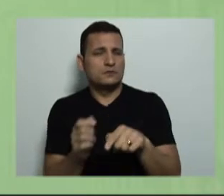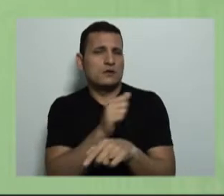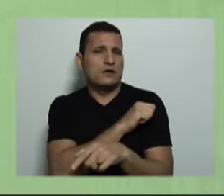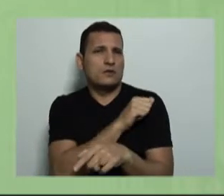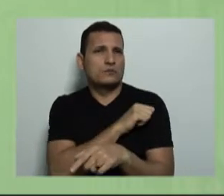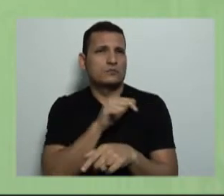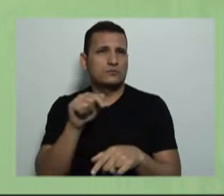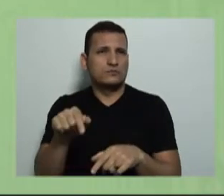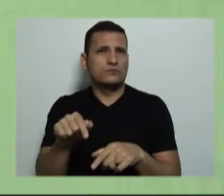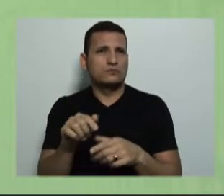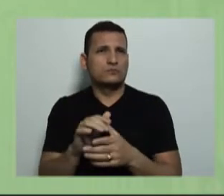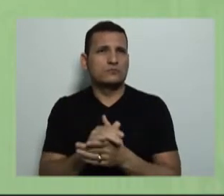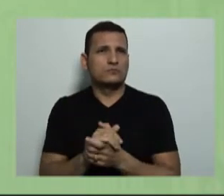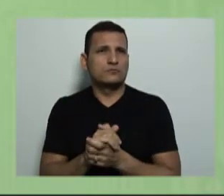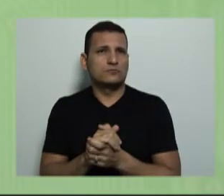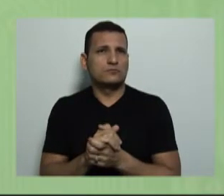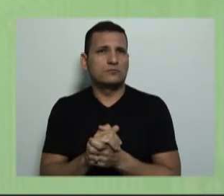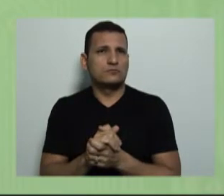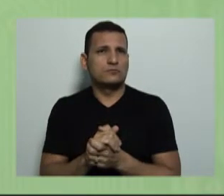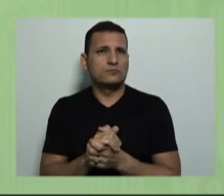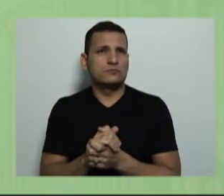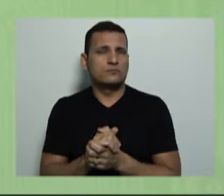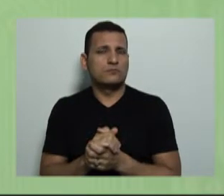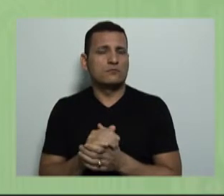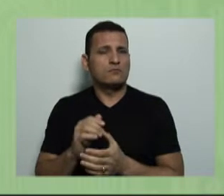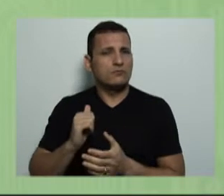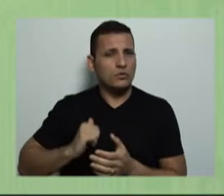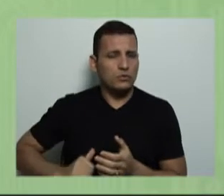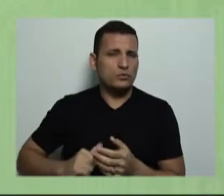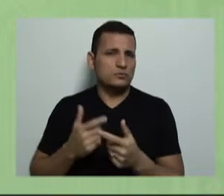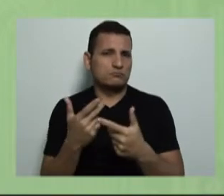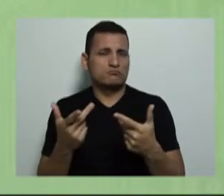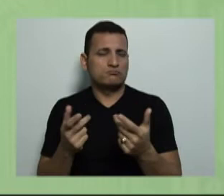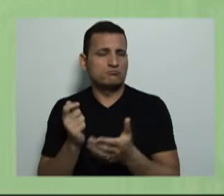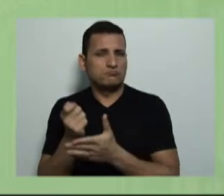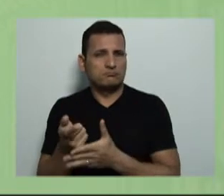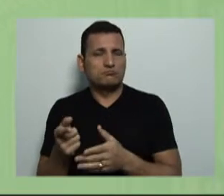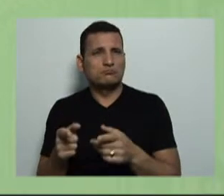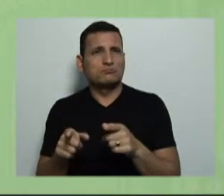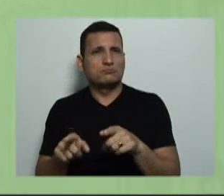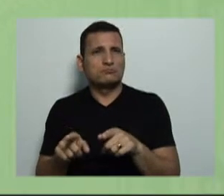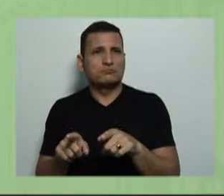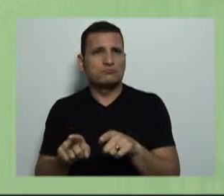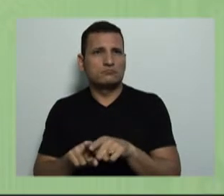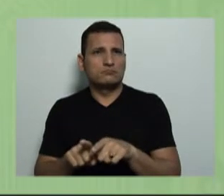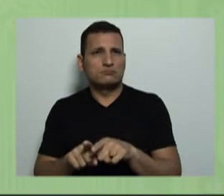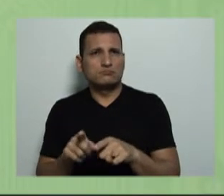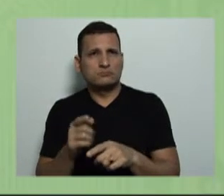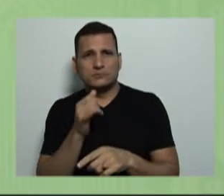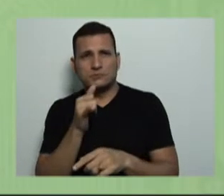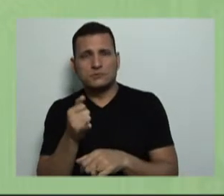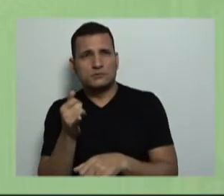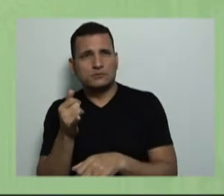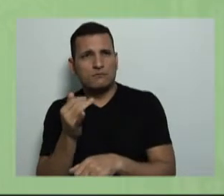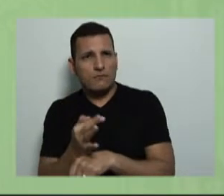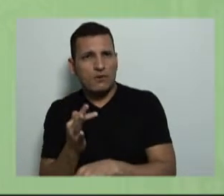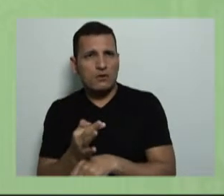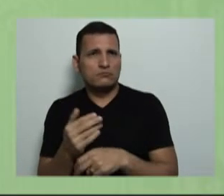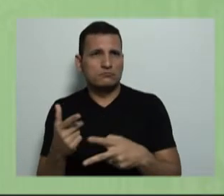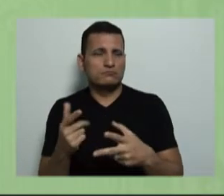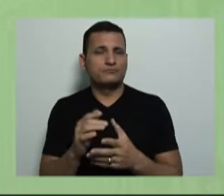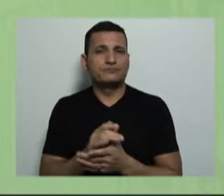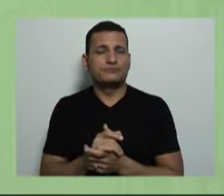acordada, da qual serão descontadas as faltas não justificadas legalmente. No caso de estágio não